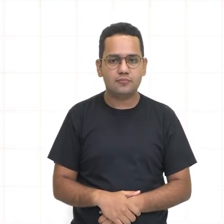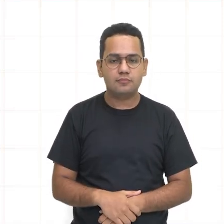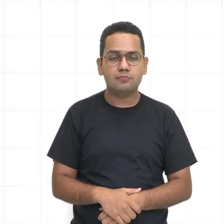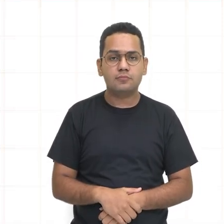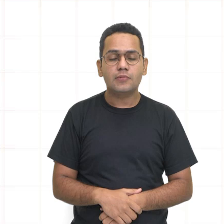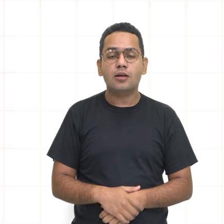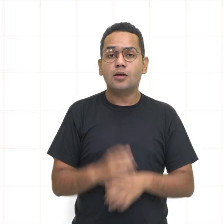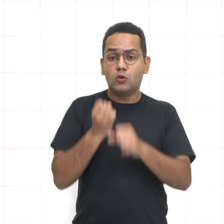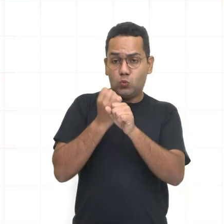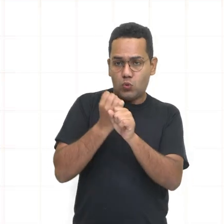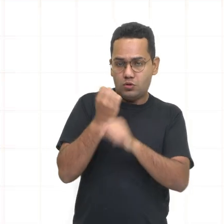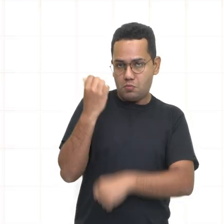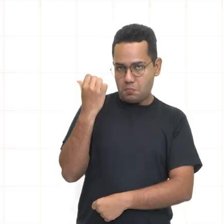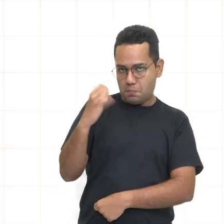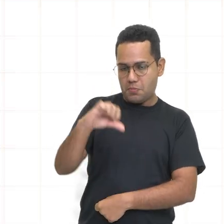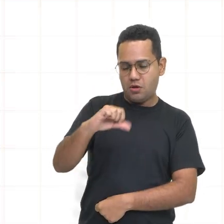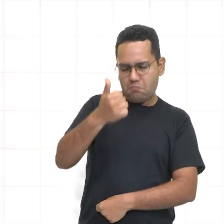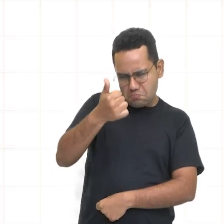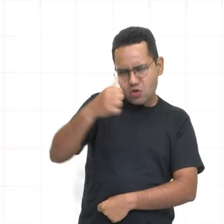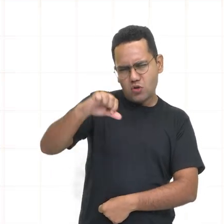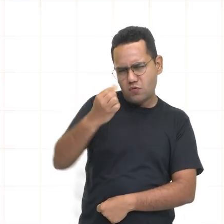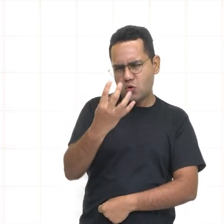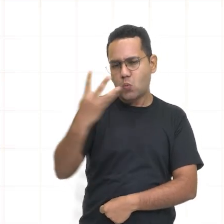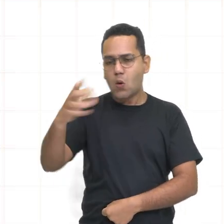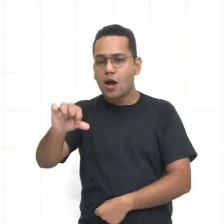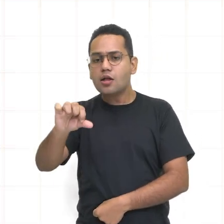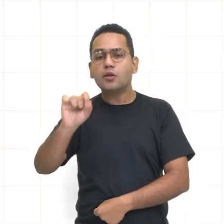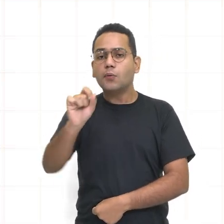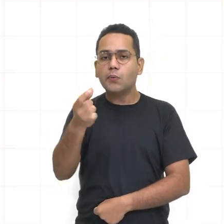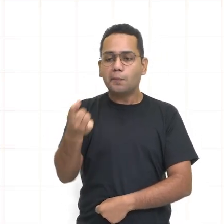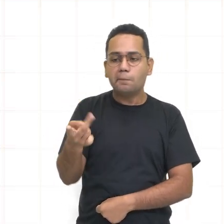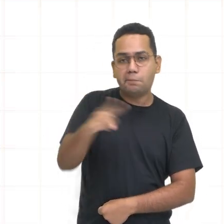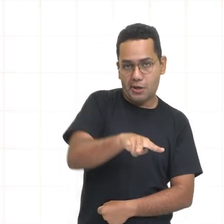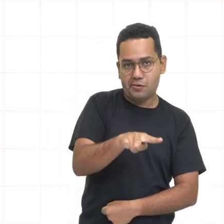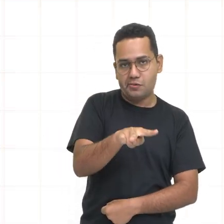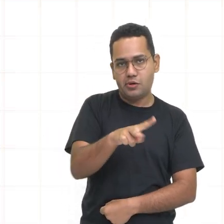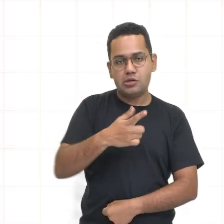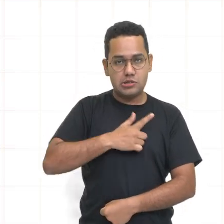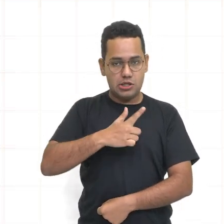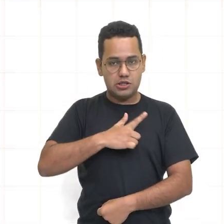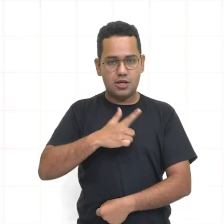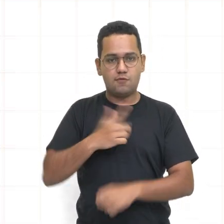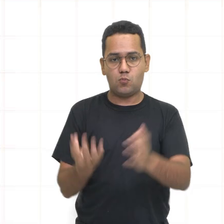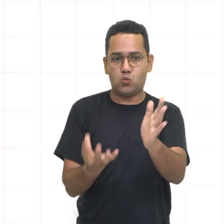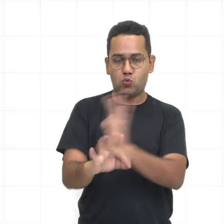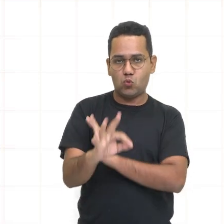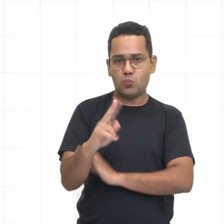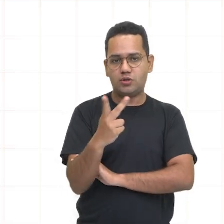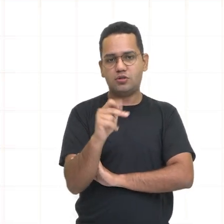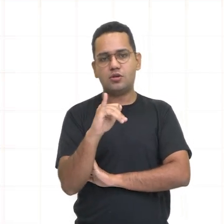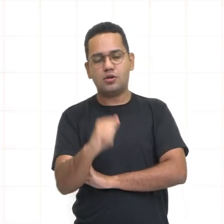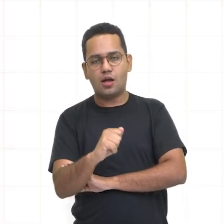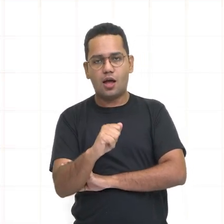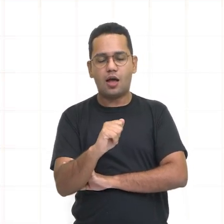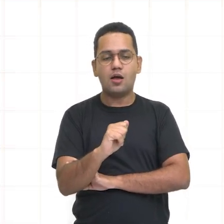soberania, que vai ser de acordo com o Acordo de Haia, em 27 de dezembro